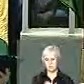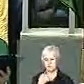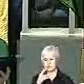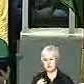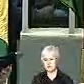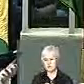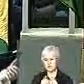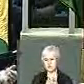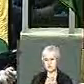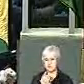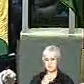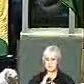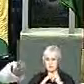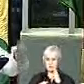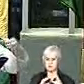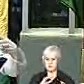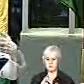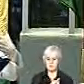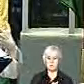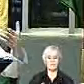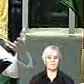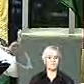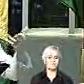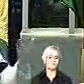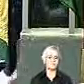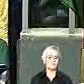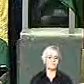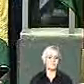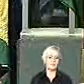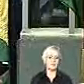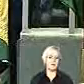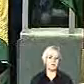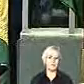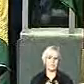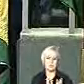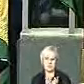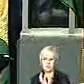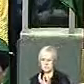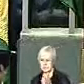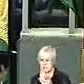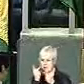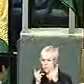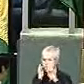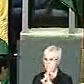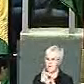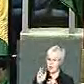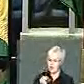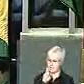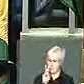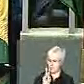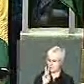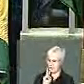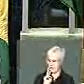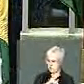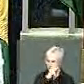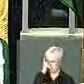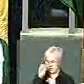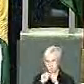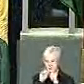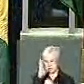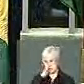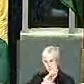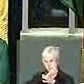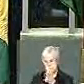de comunicação e por setores sem princípios, são apregoados como defesa dos que praticam crimes,